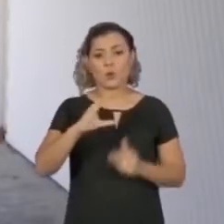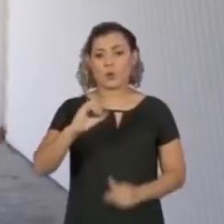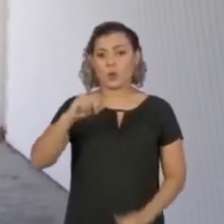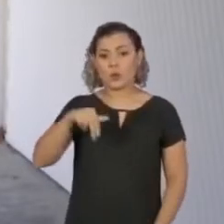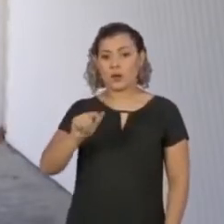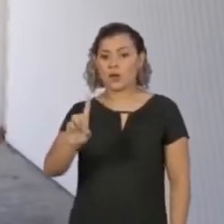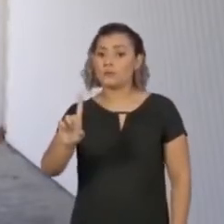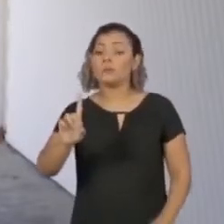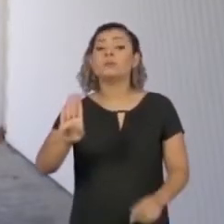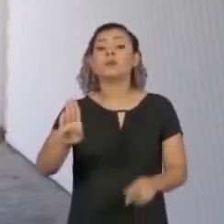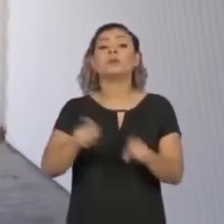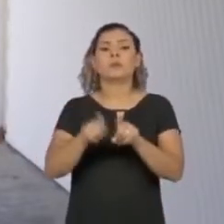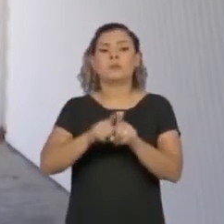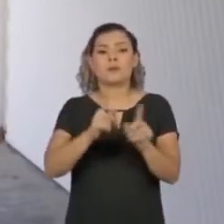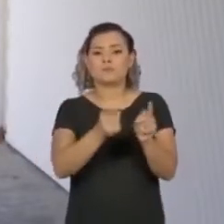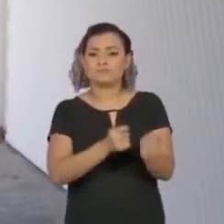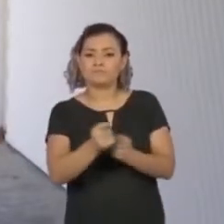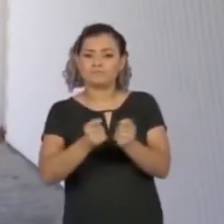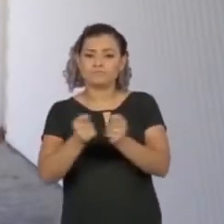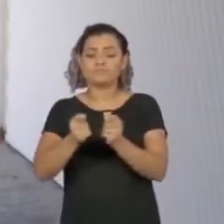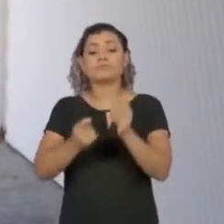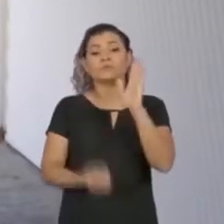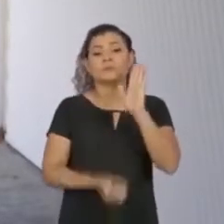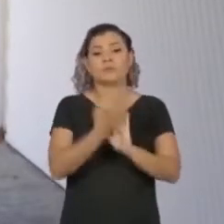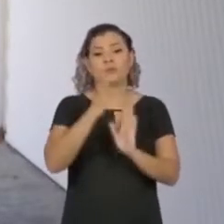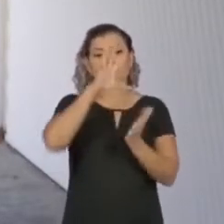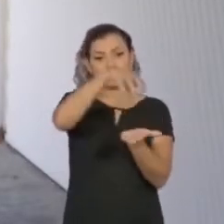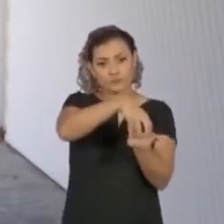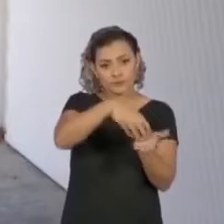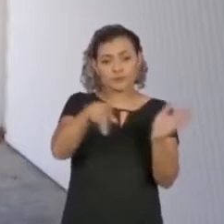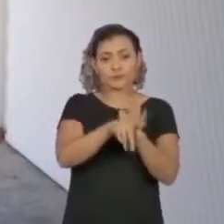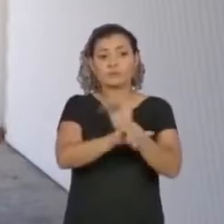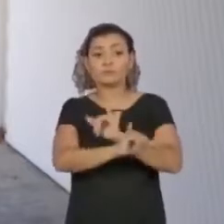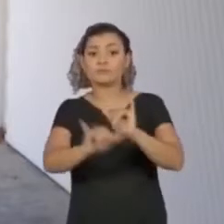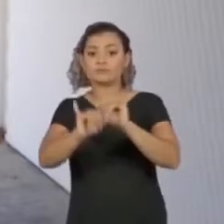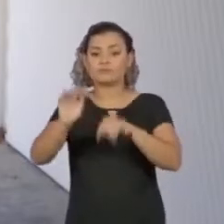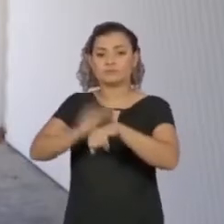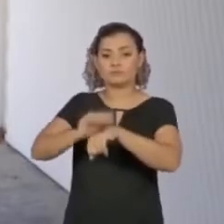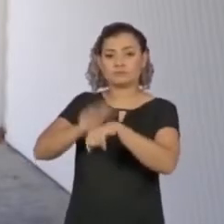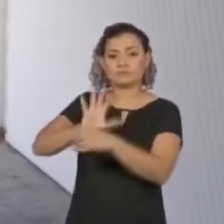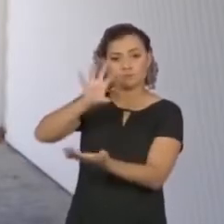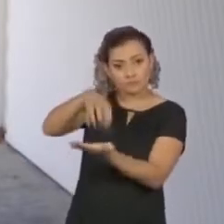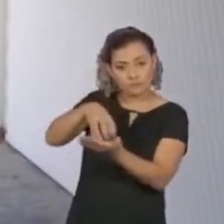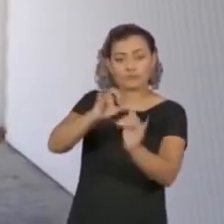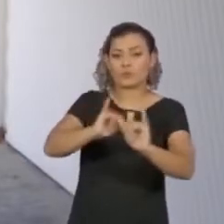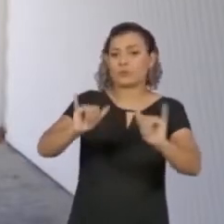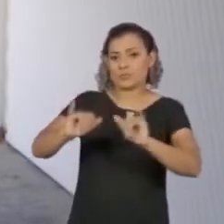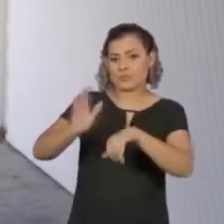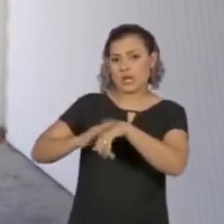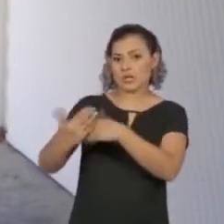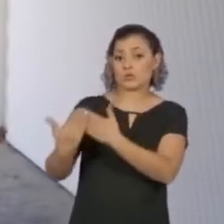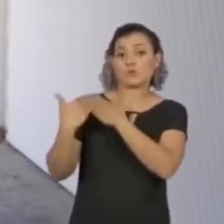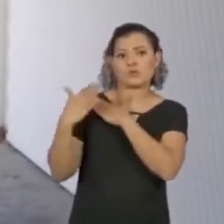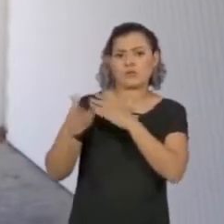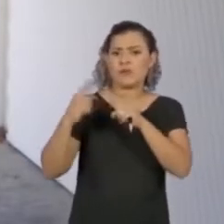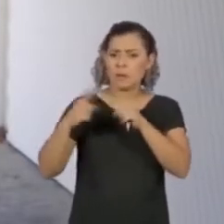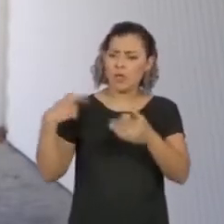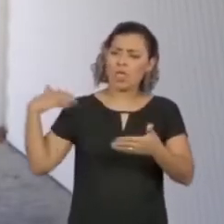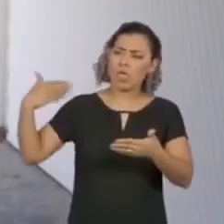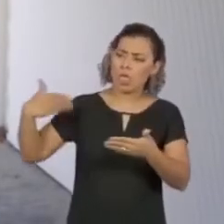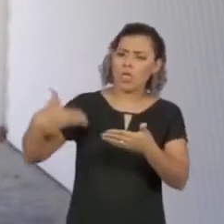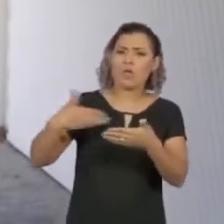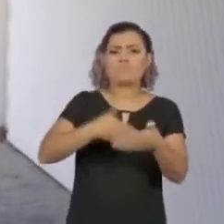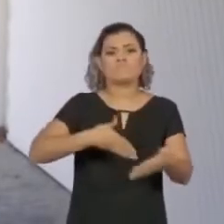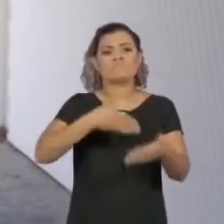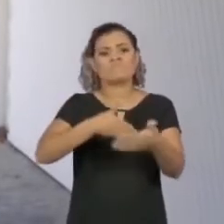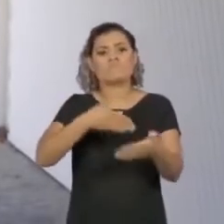conar o conselho de auto-regulamentação criado pelos próprios anunciantes e pelas agências de publicidade depois de muita insistência